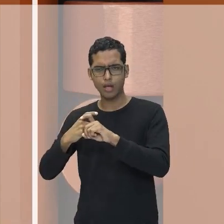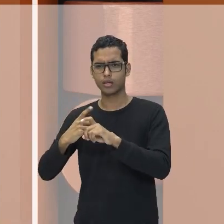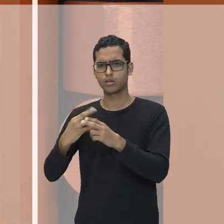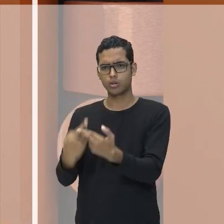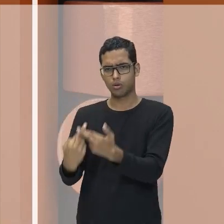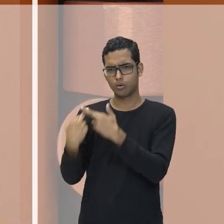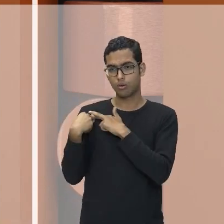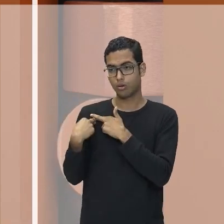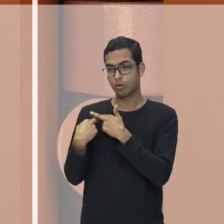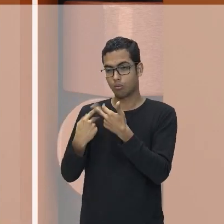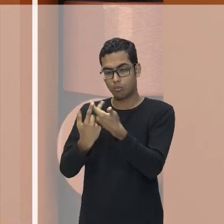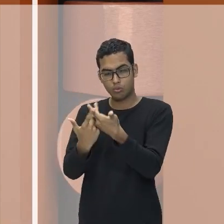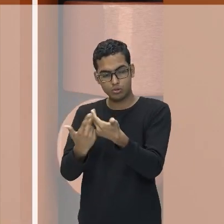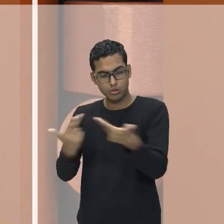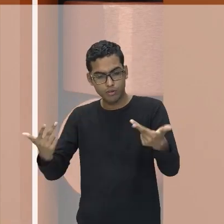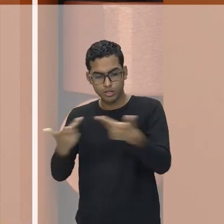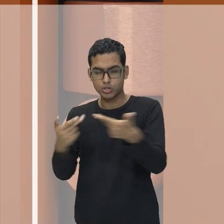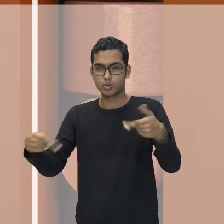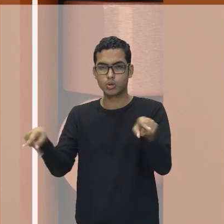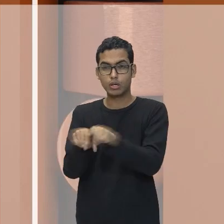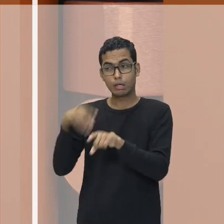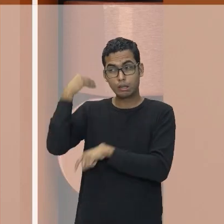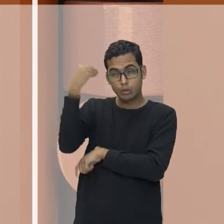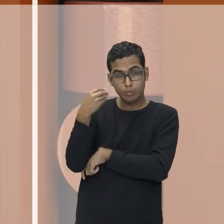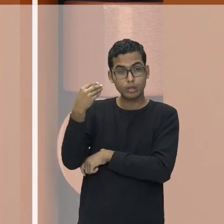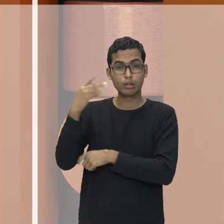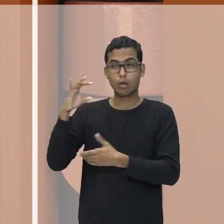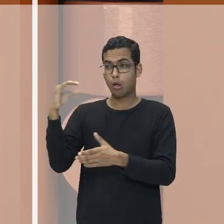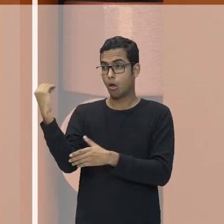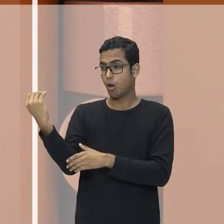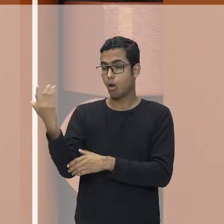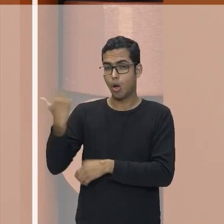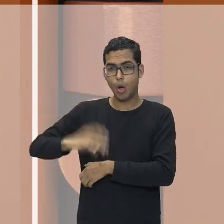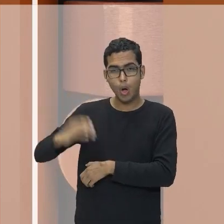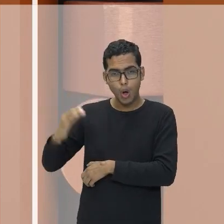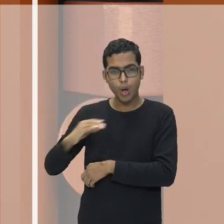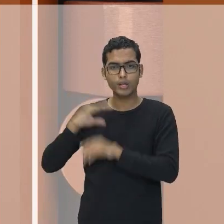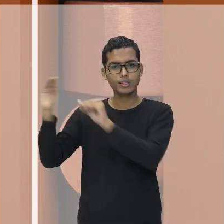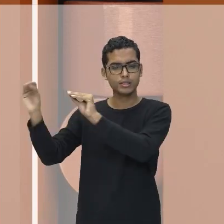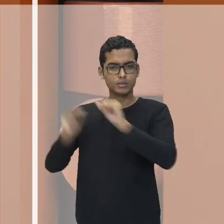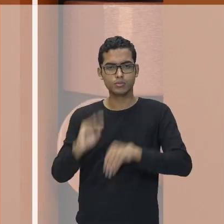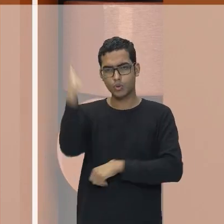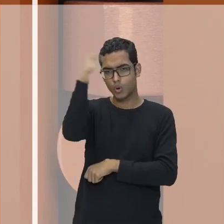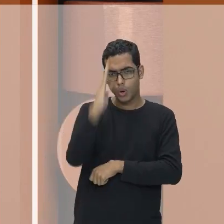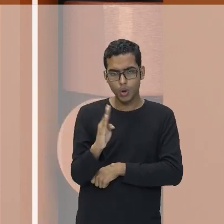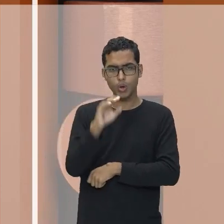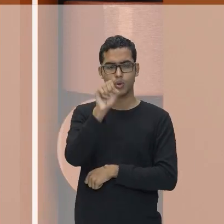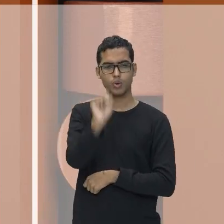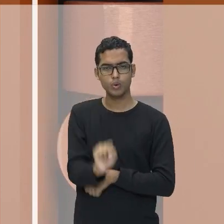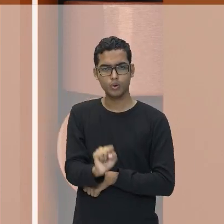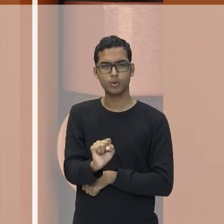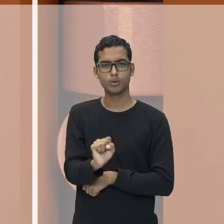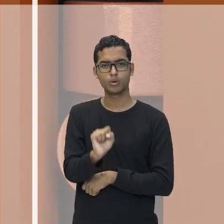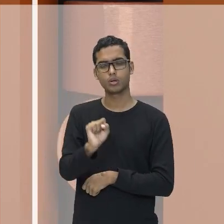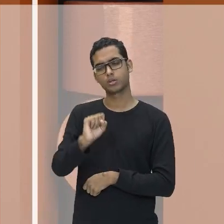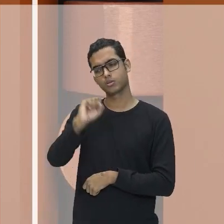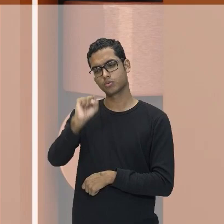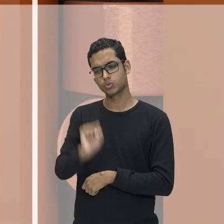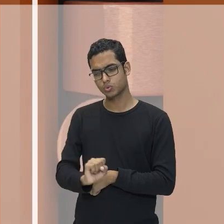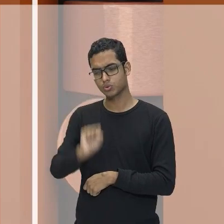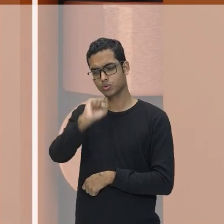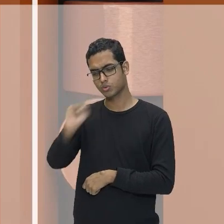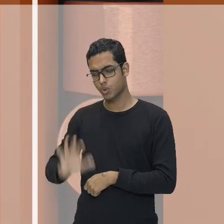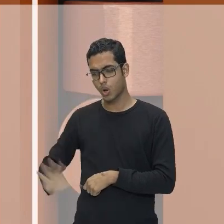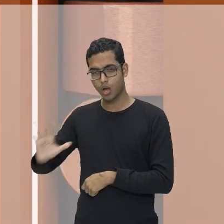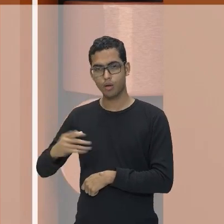bizarras naquele momento, que veio para o Brasil, ali no sul e sudeste, e viveu até a sua morte como se nada tivesse